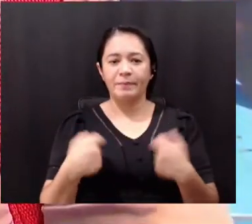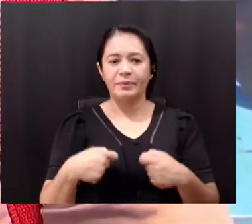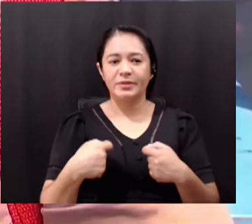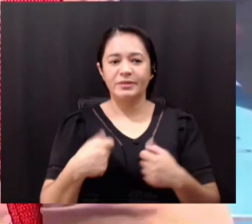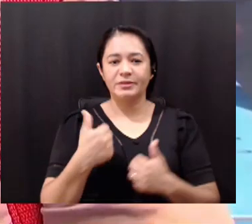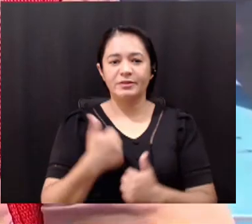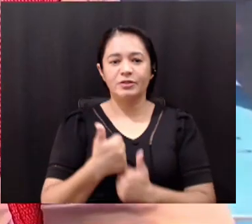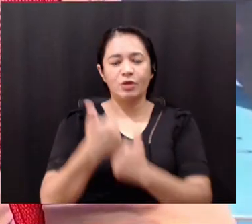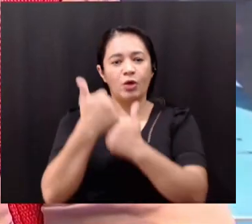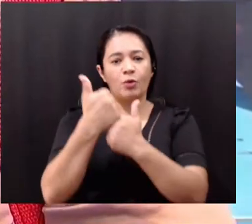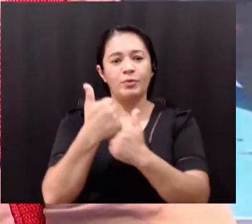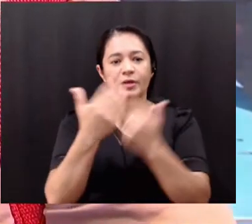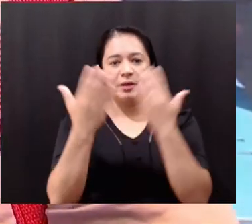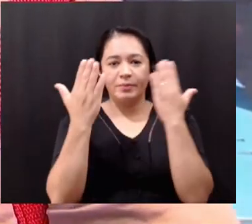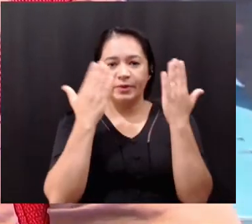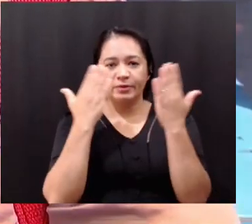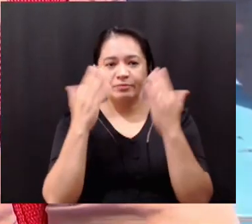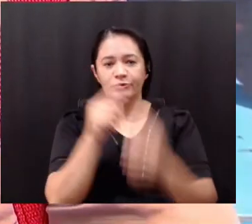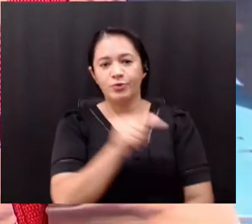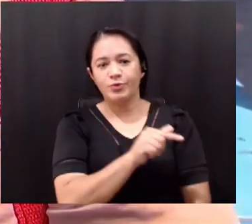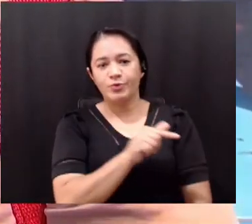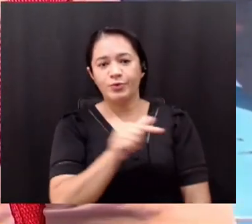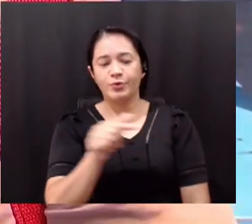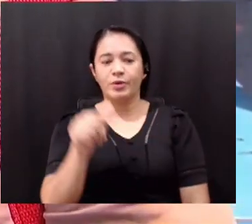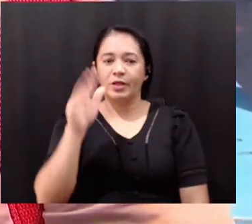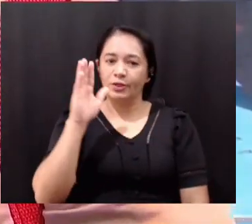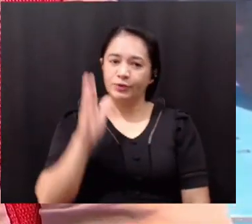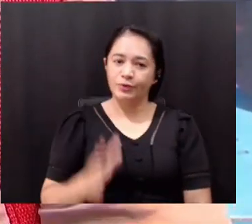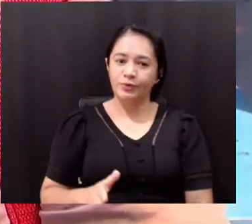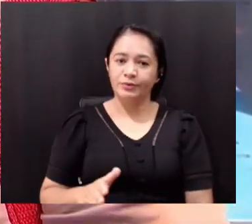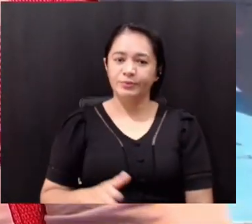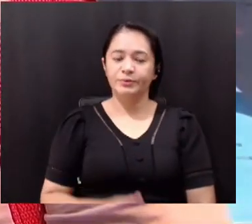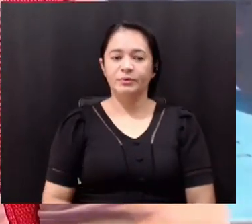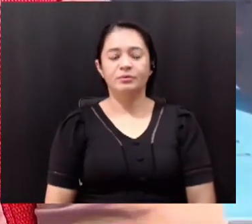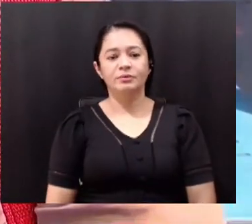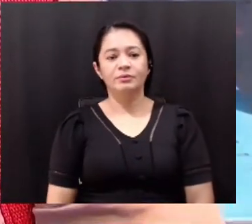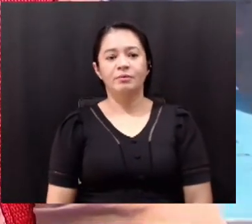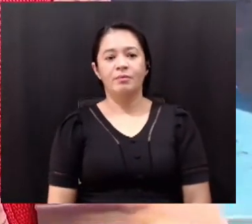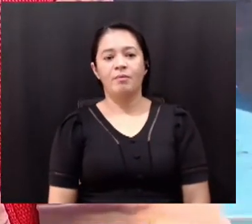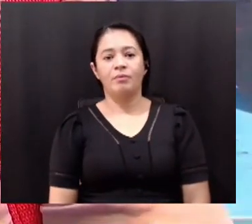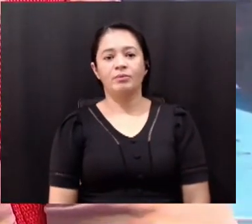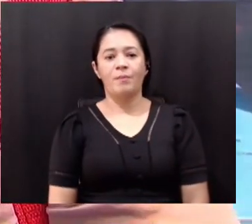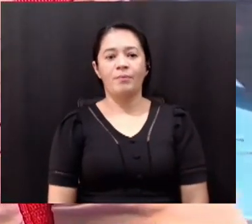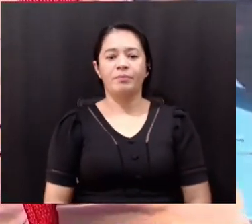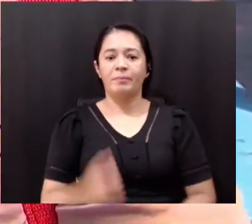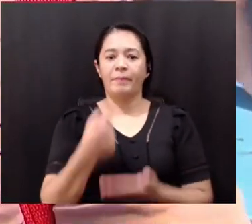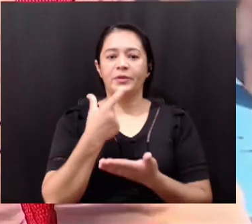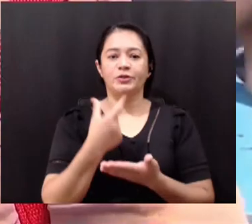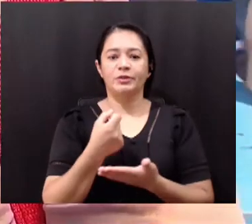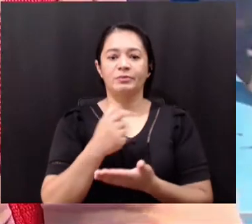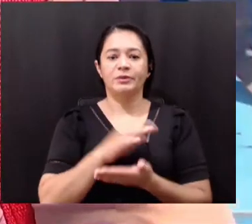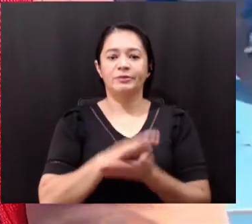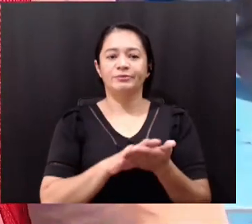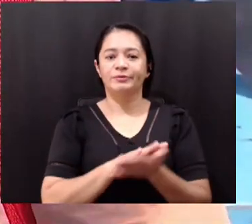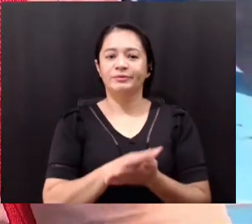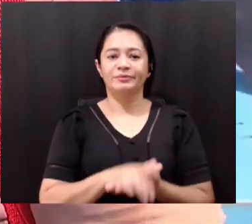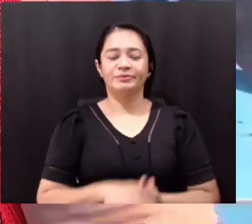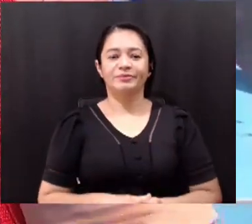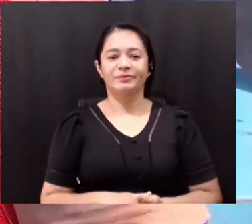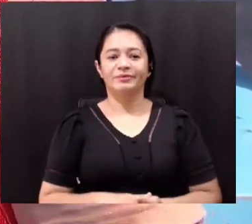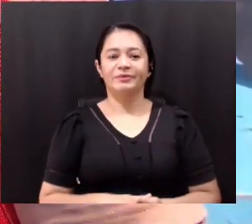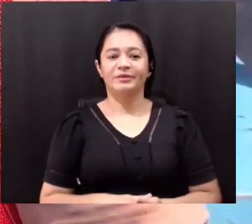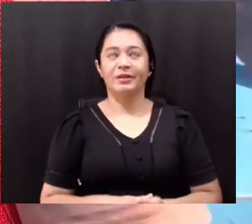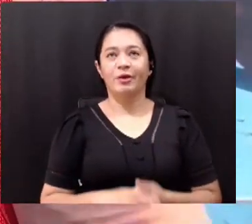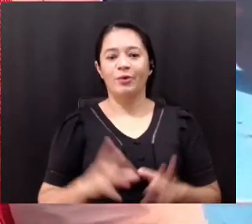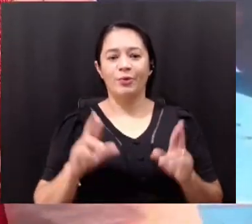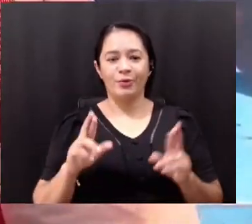psicológico semanal. Mas eu não cheguei ao extremo de tomar medicação. Ainda bem que você procurou ajuda, né? Sim, sim. Eu